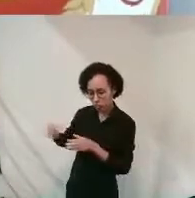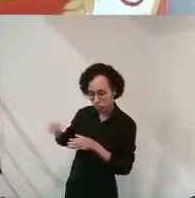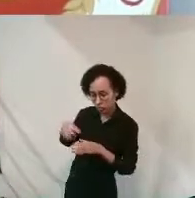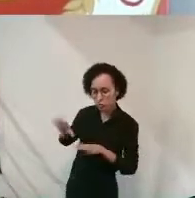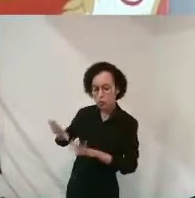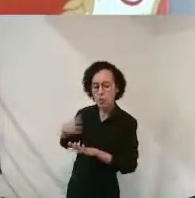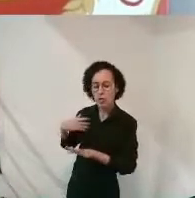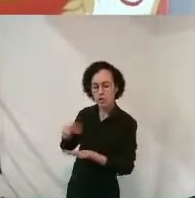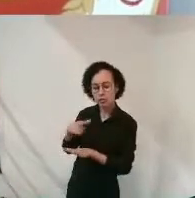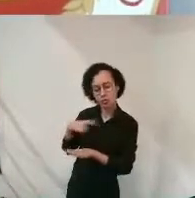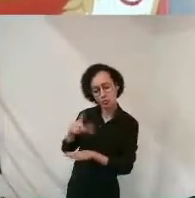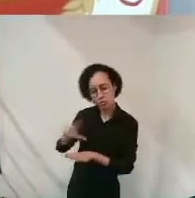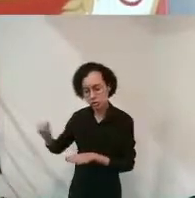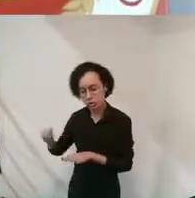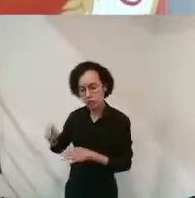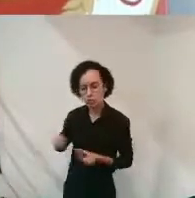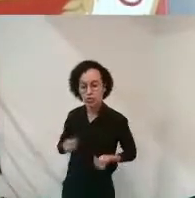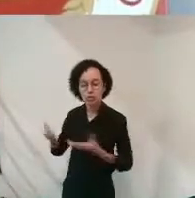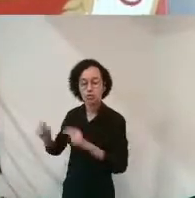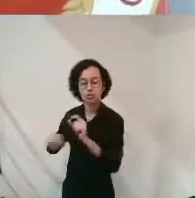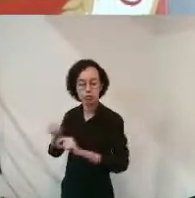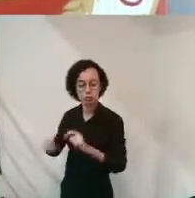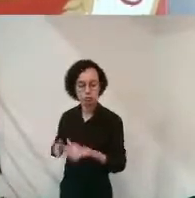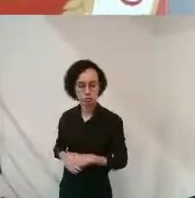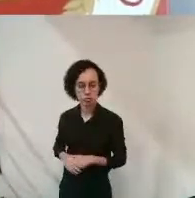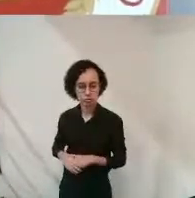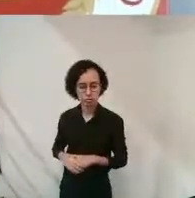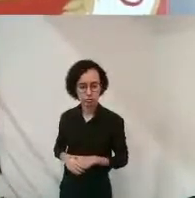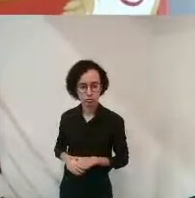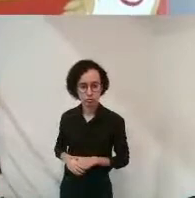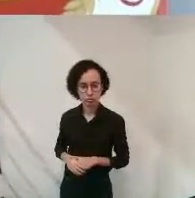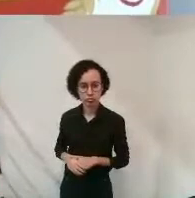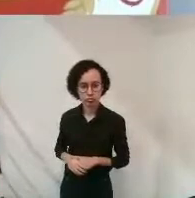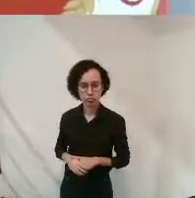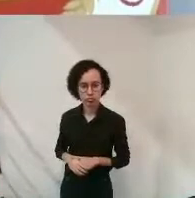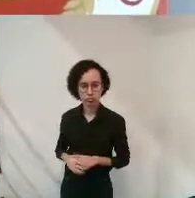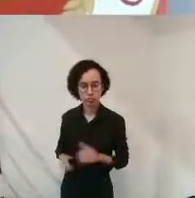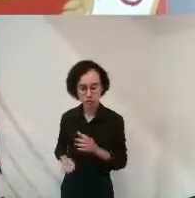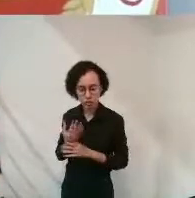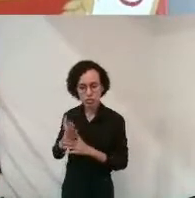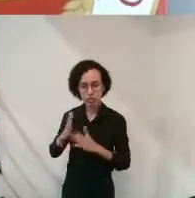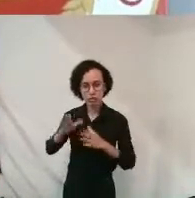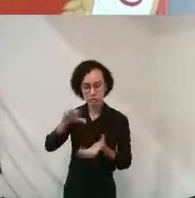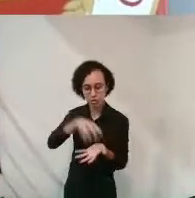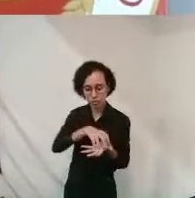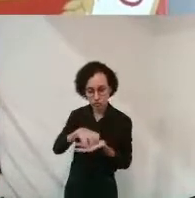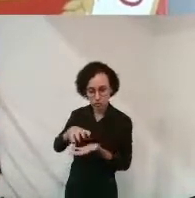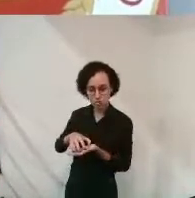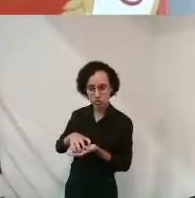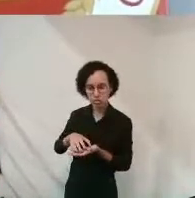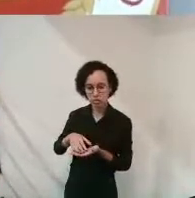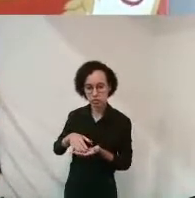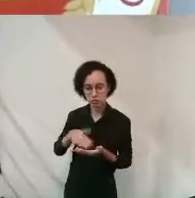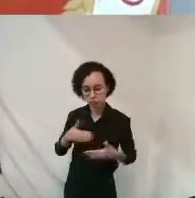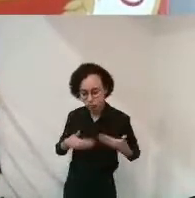vão ter que sair. Vocês vão oferecer o quê? Então, foram criados centros de triagens que